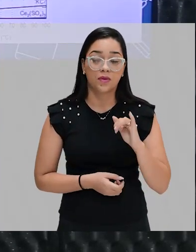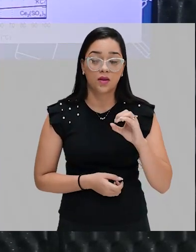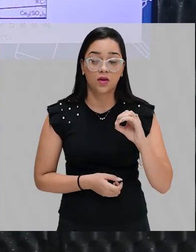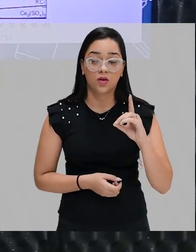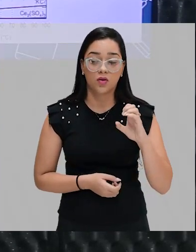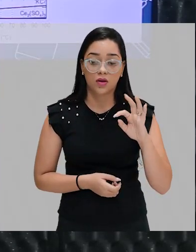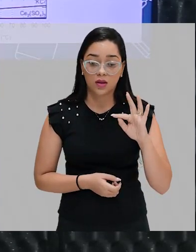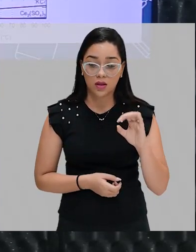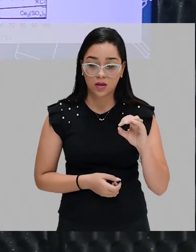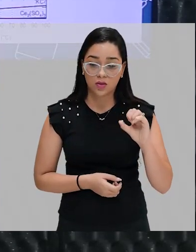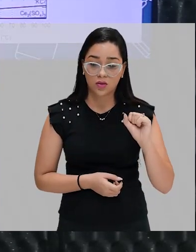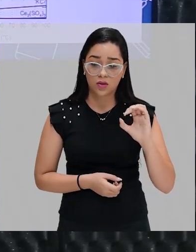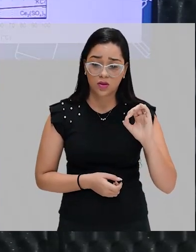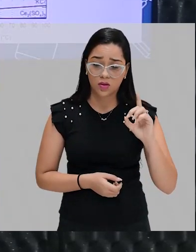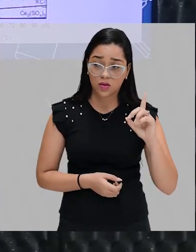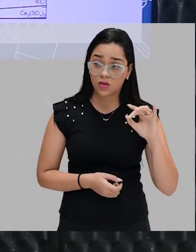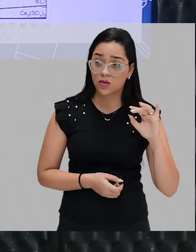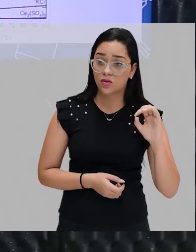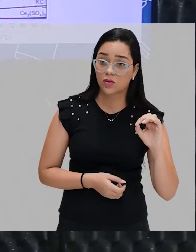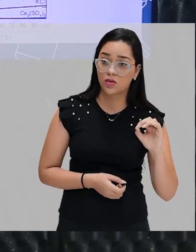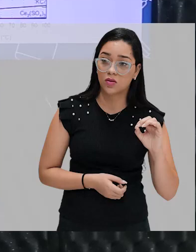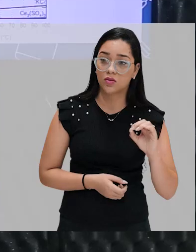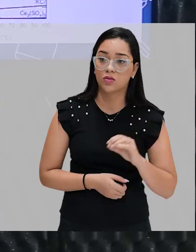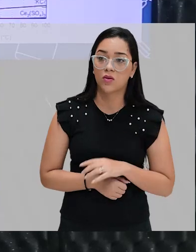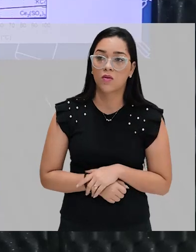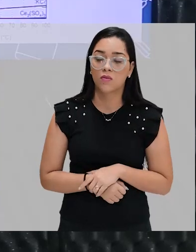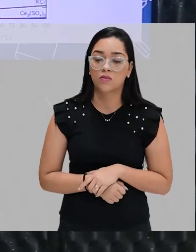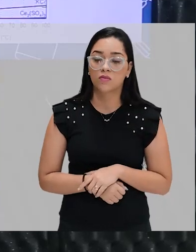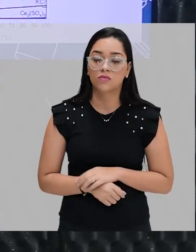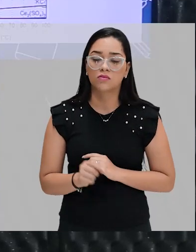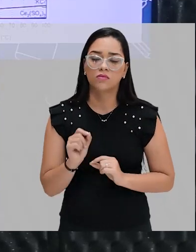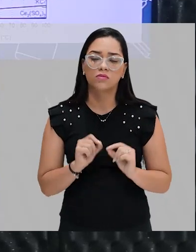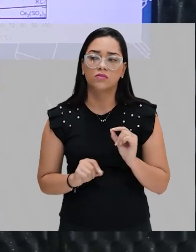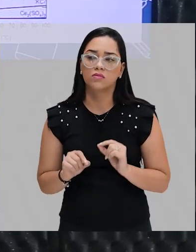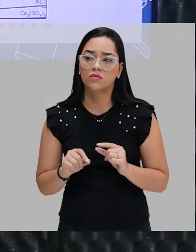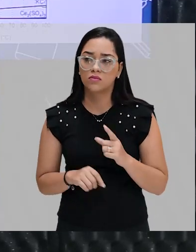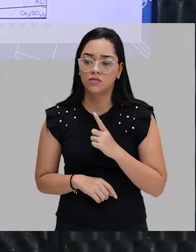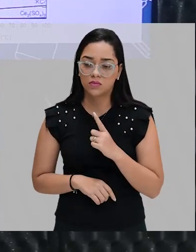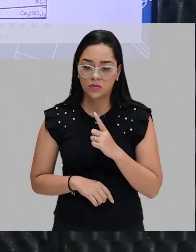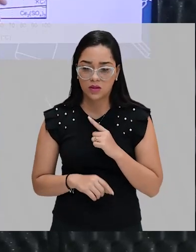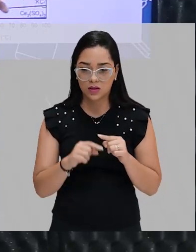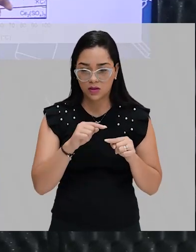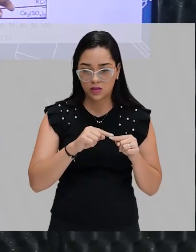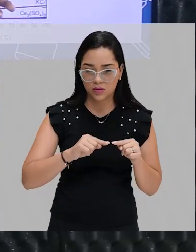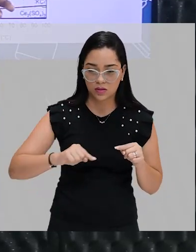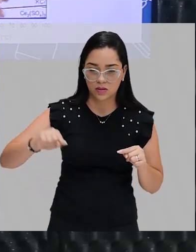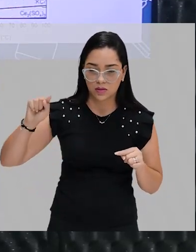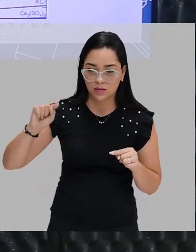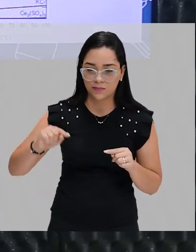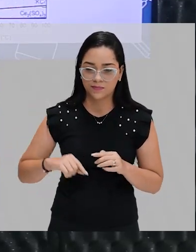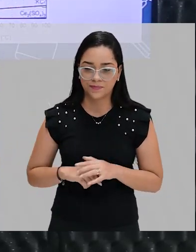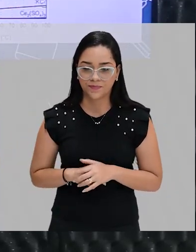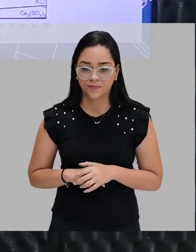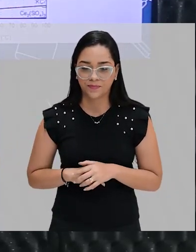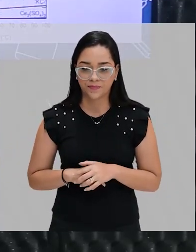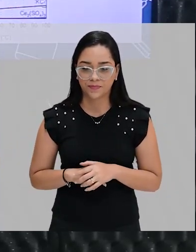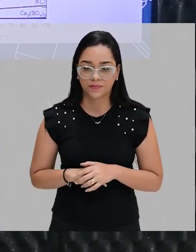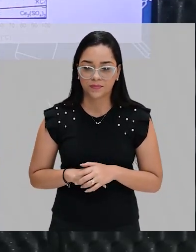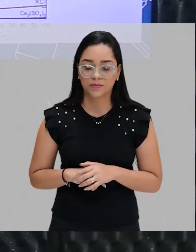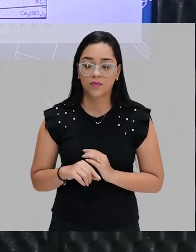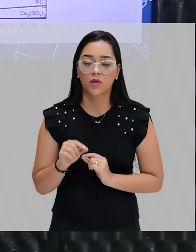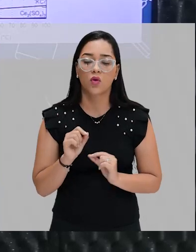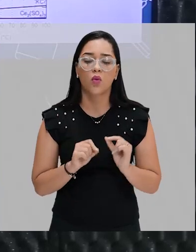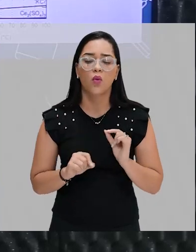de sódio, certo? O iodeto de sódio, certo? Está bem aqui, ó, essa linha aqui. Então,